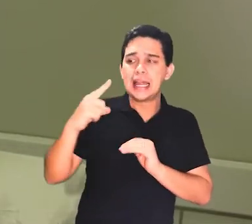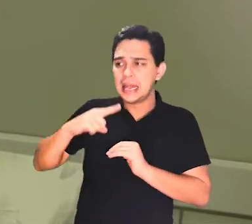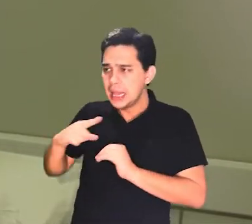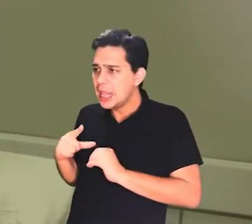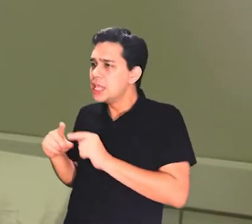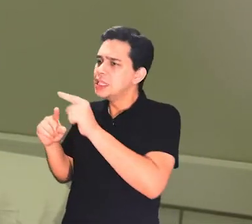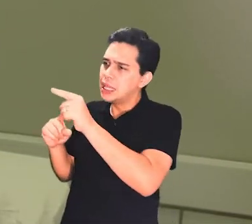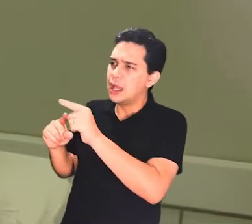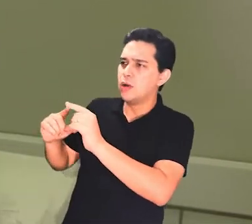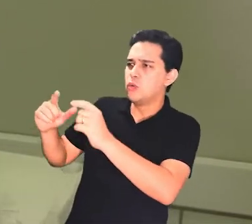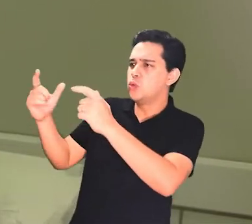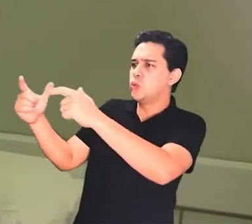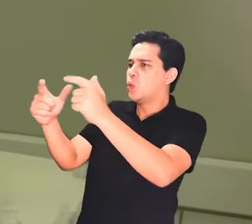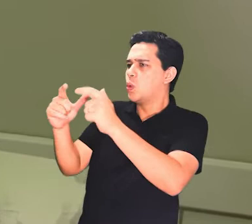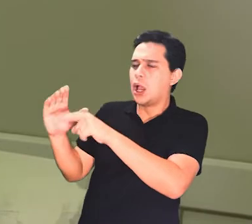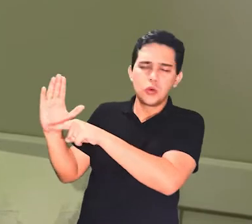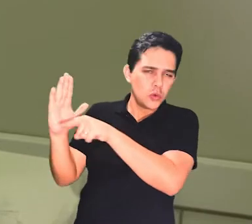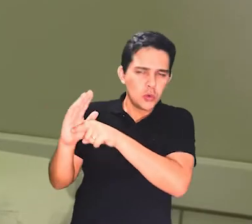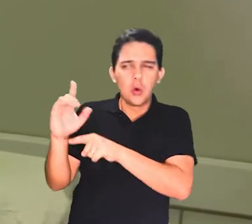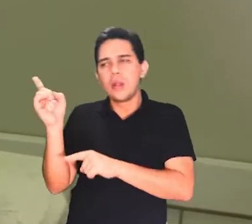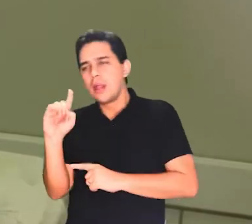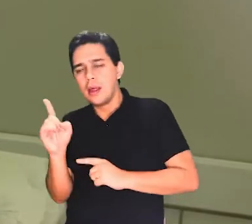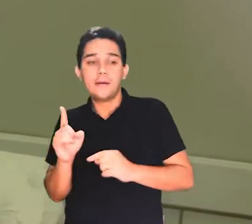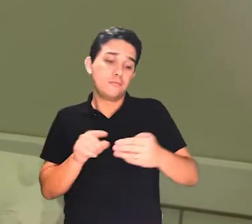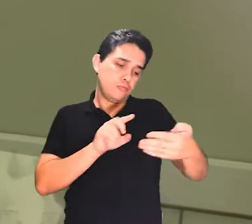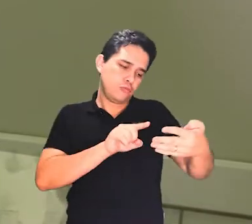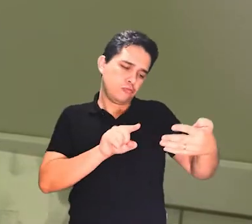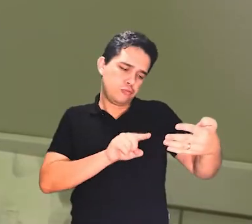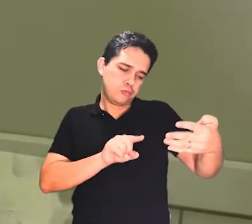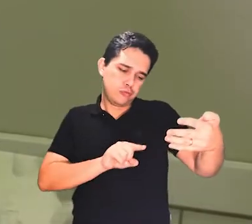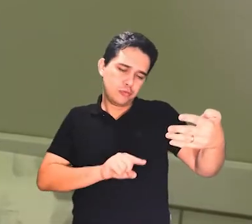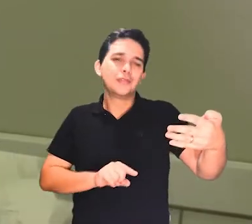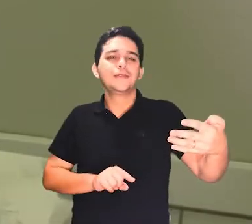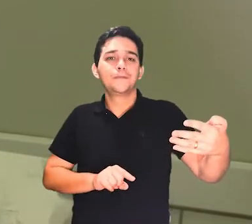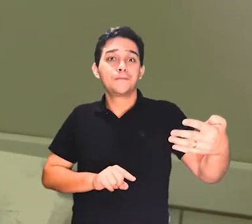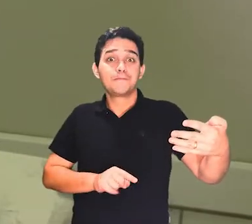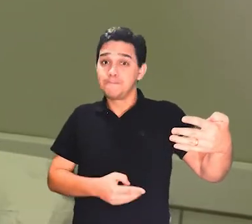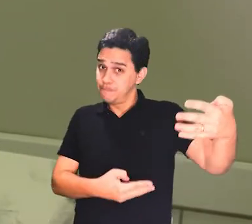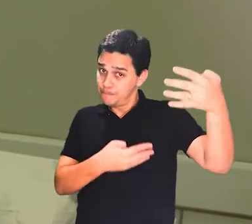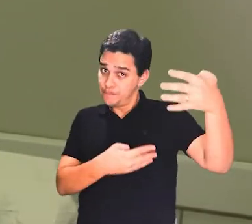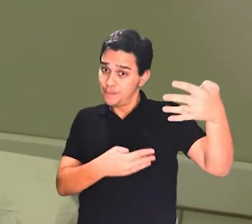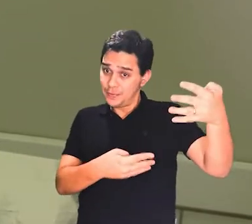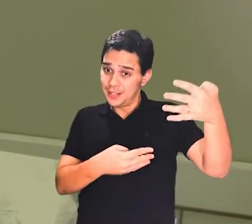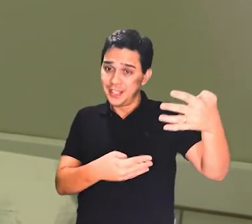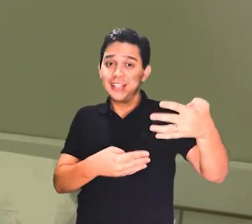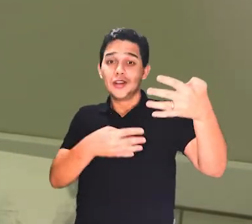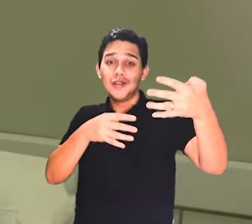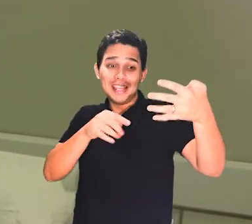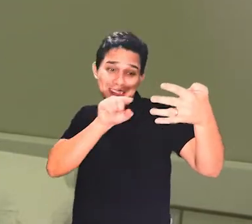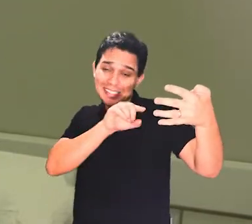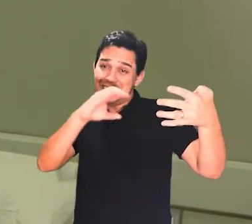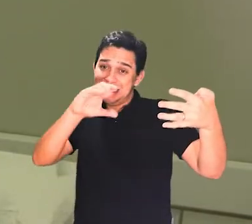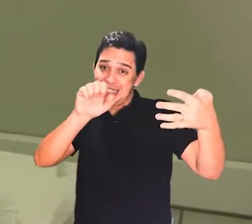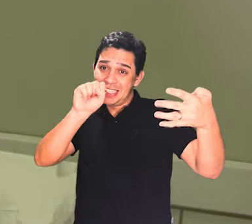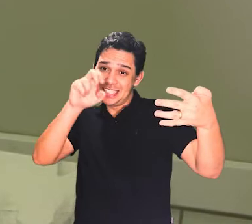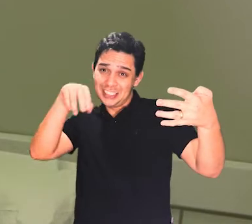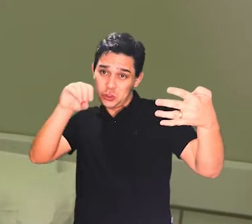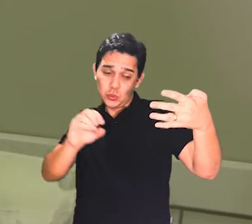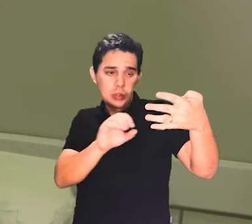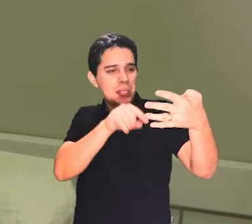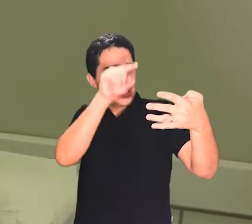precisar de vaga. Isso tudo vai ser visto depois que a gente tiver esse censo